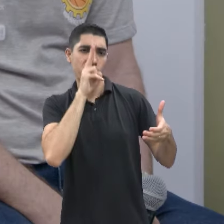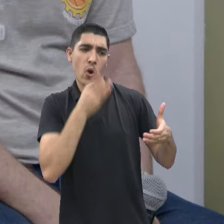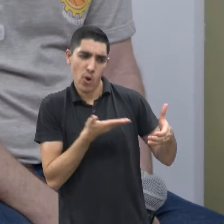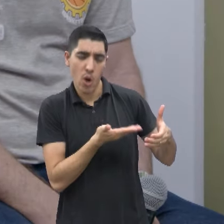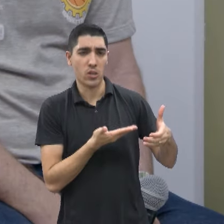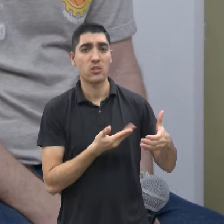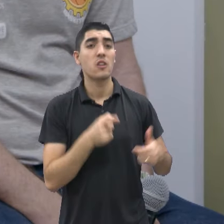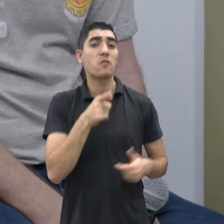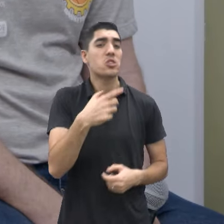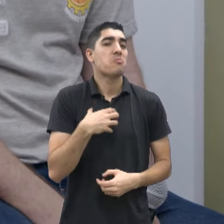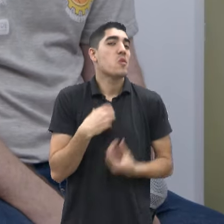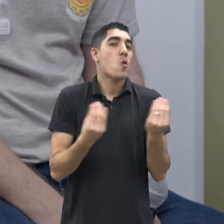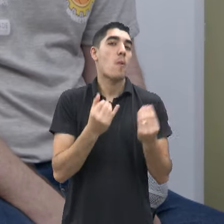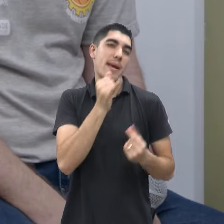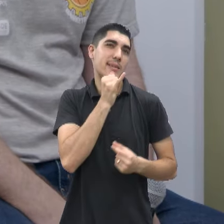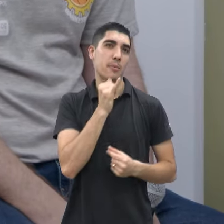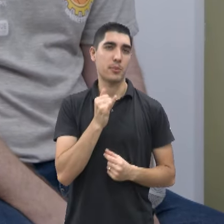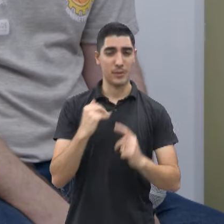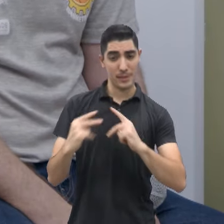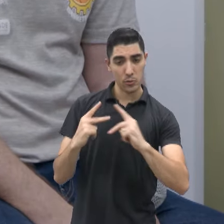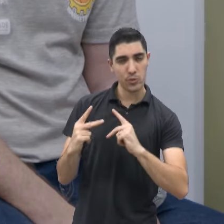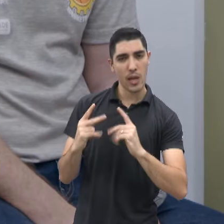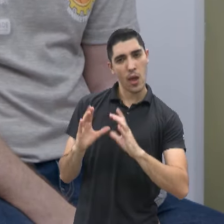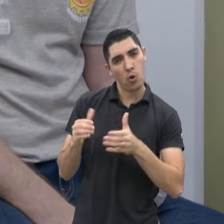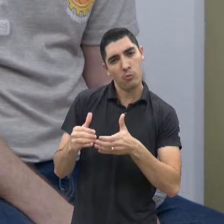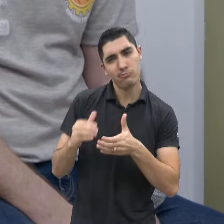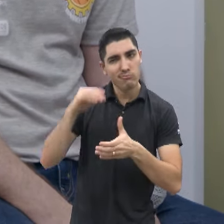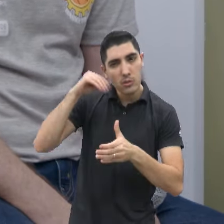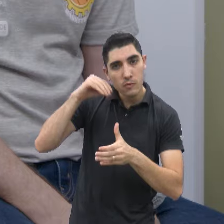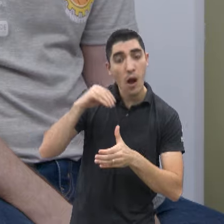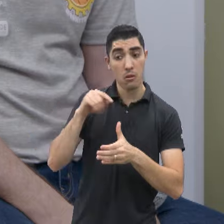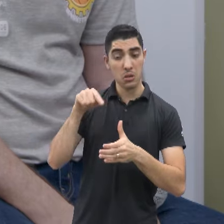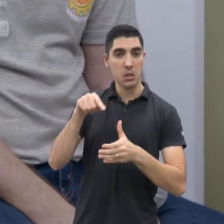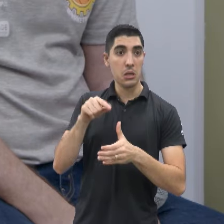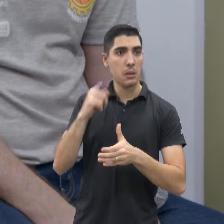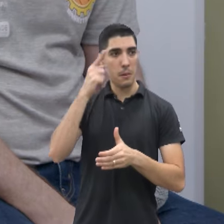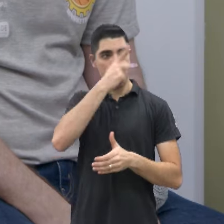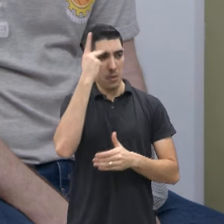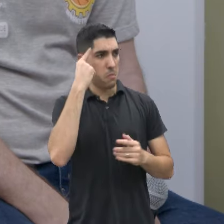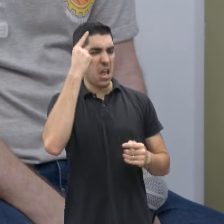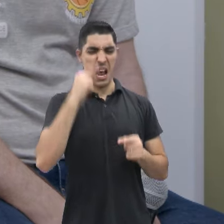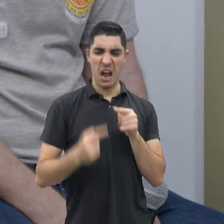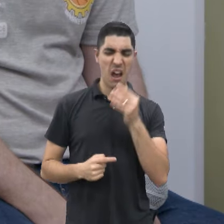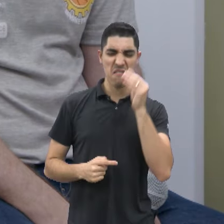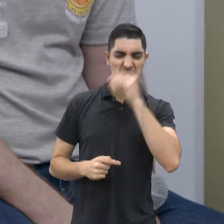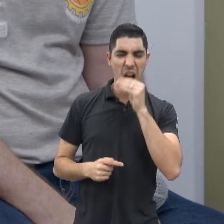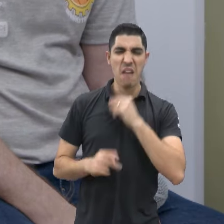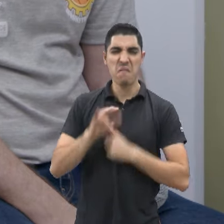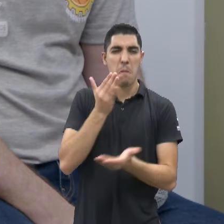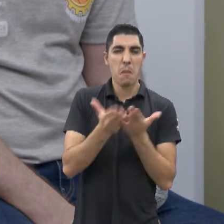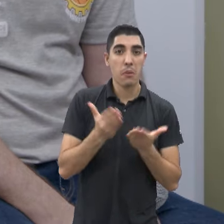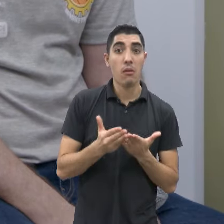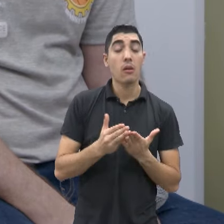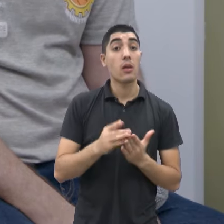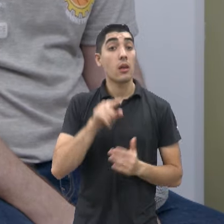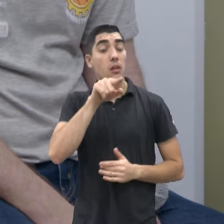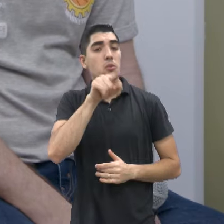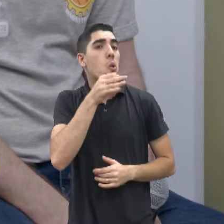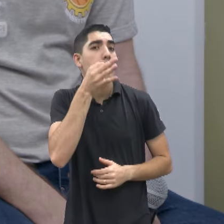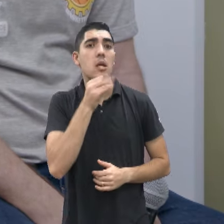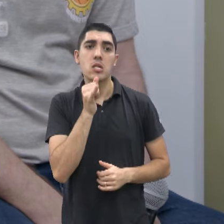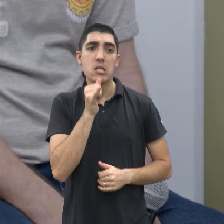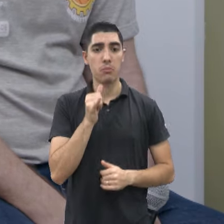azarão, né? Ainda mais desse time que vem sendo, foi remontado, com algumas peças que ficaram, mas